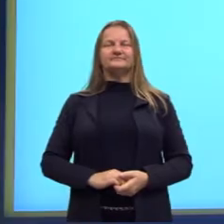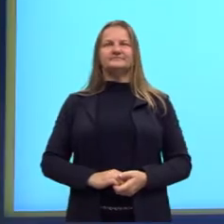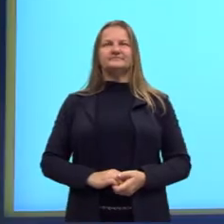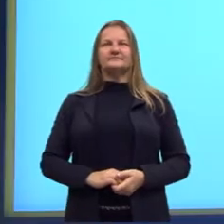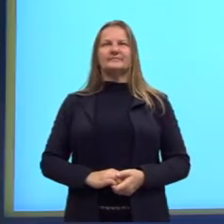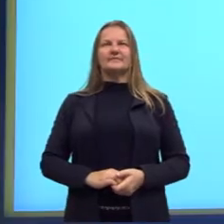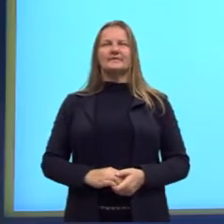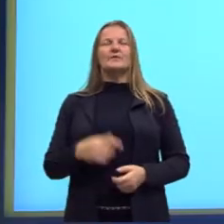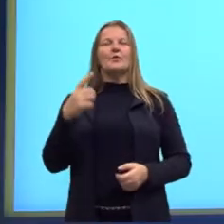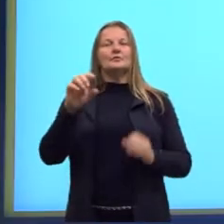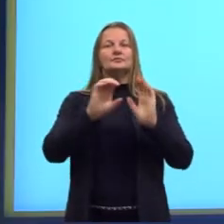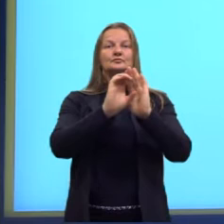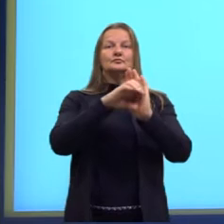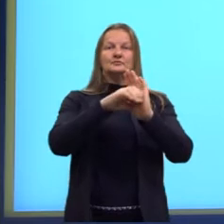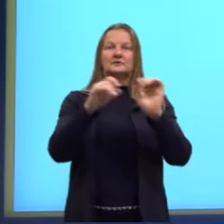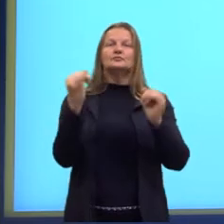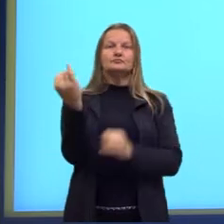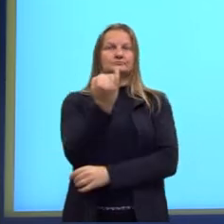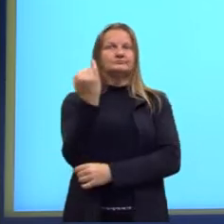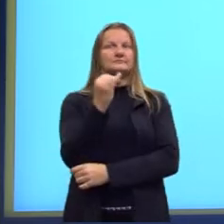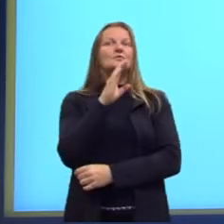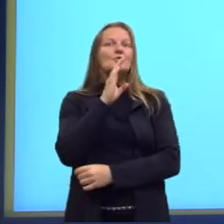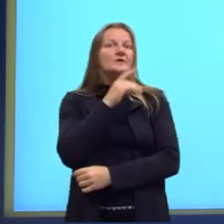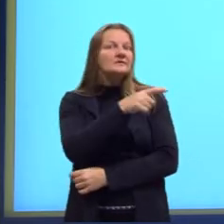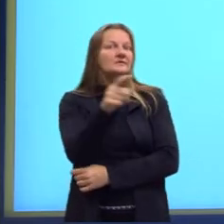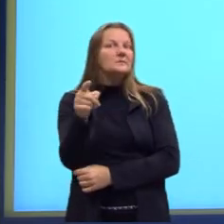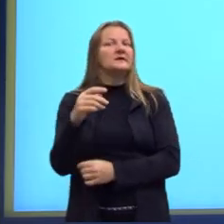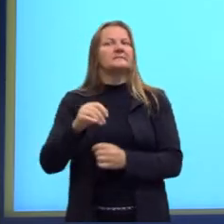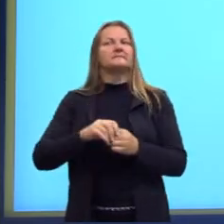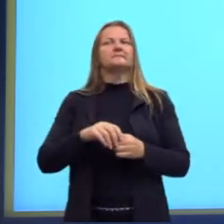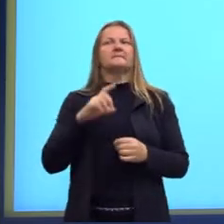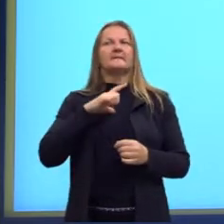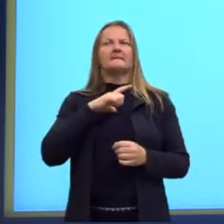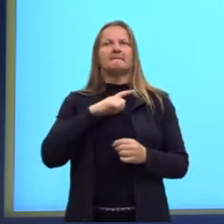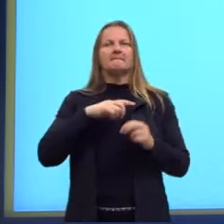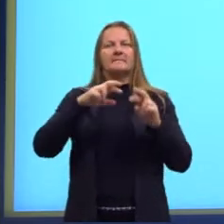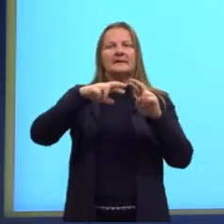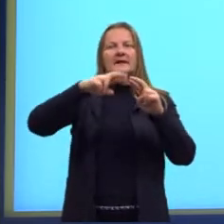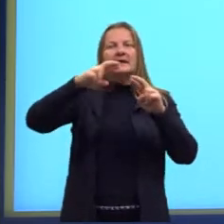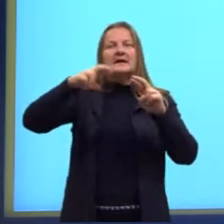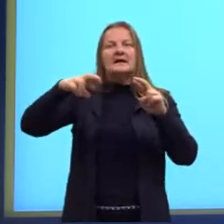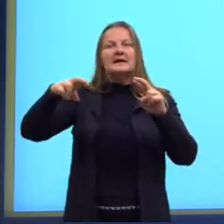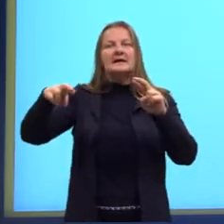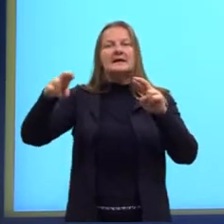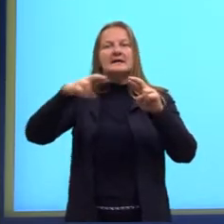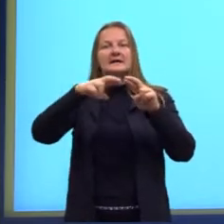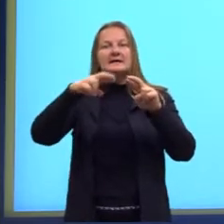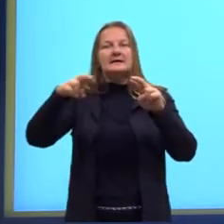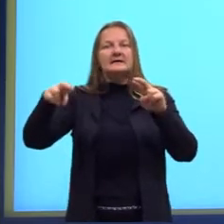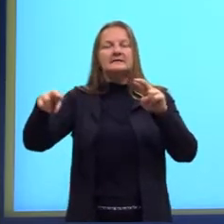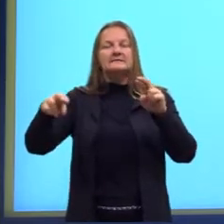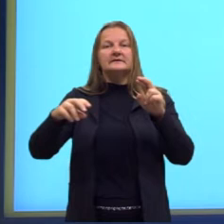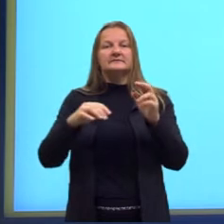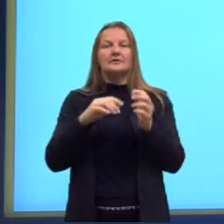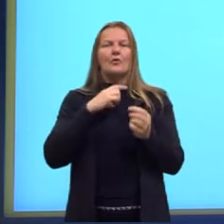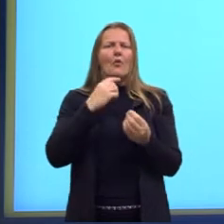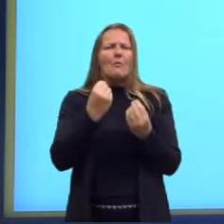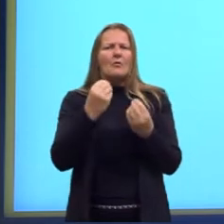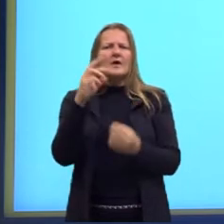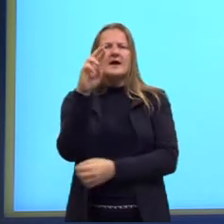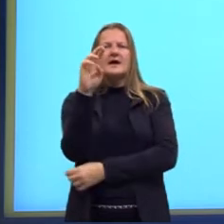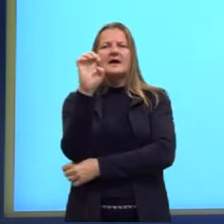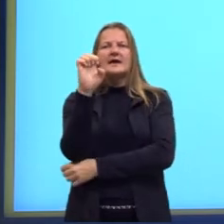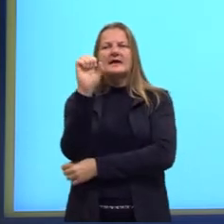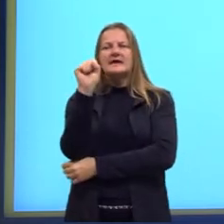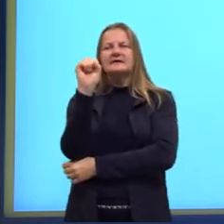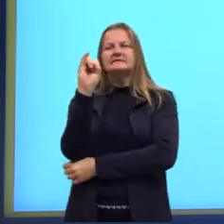bom então outro conceito importante a gente saber o de resistência elétrica é a resistência de um resistor de que que